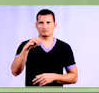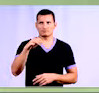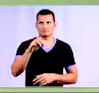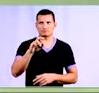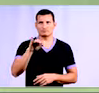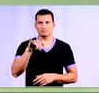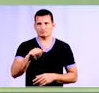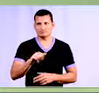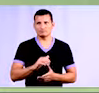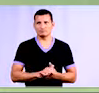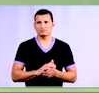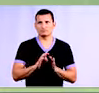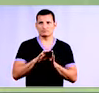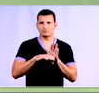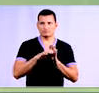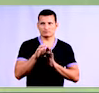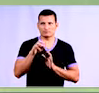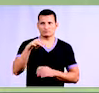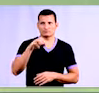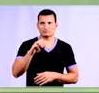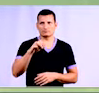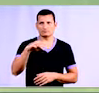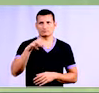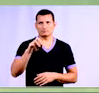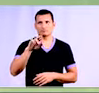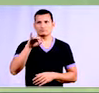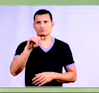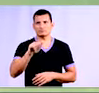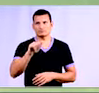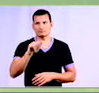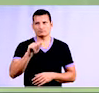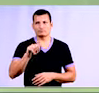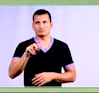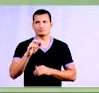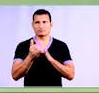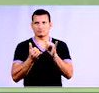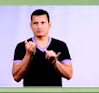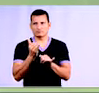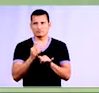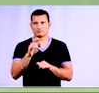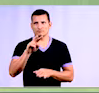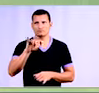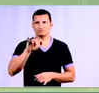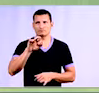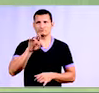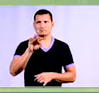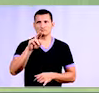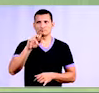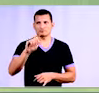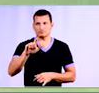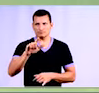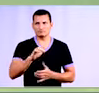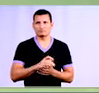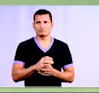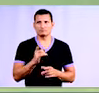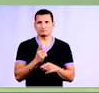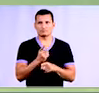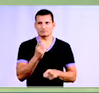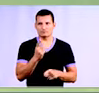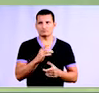conceituar a memória virtual e identificar as políticas